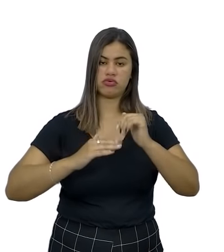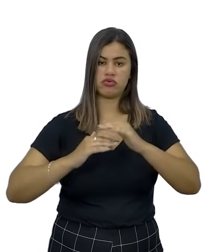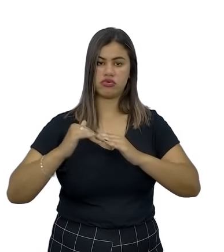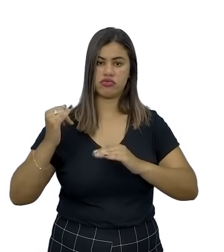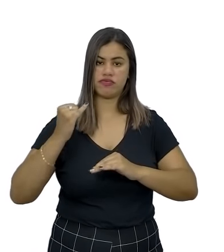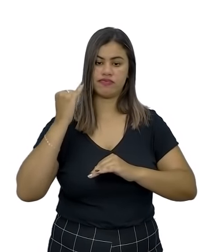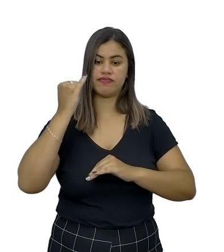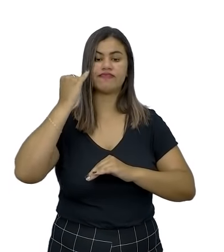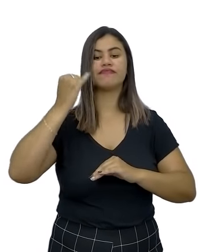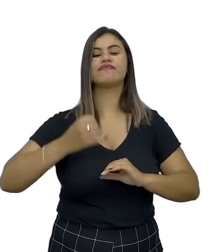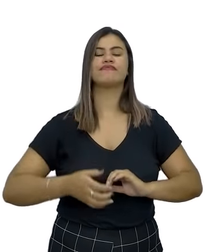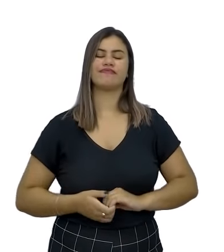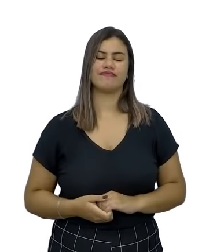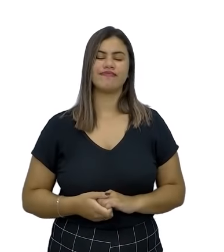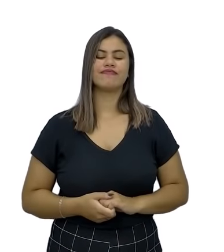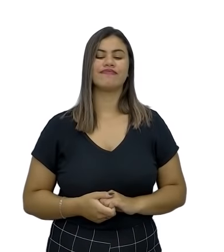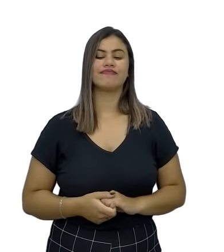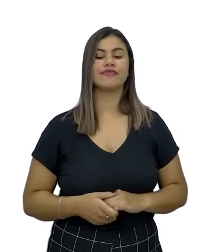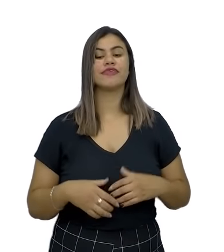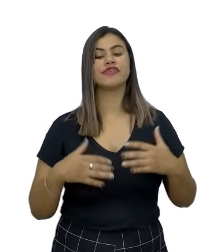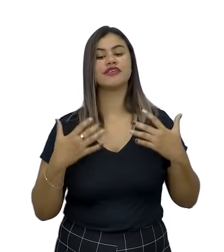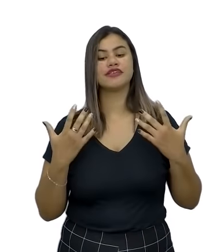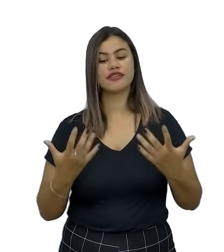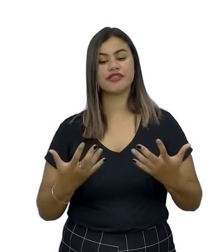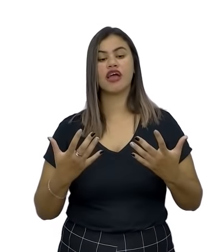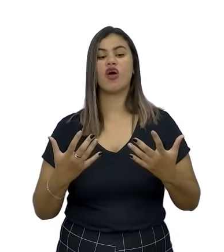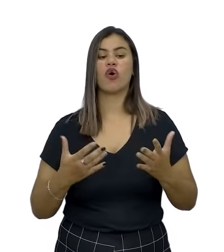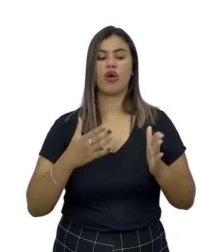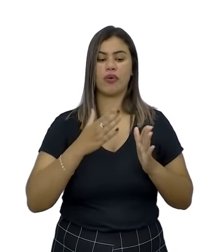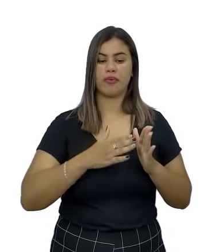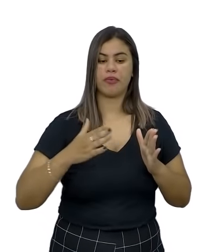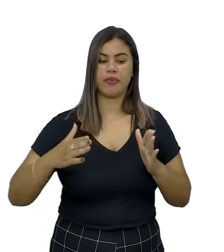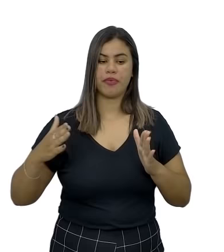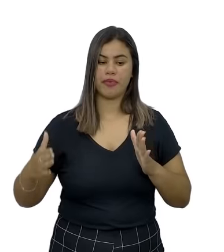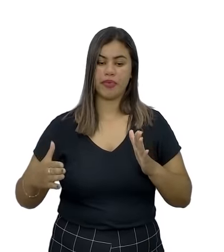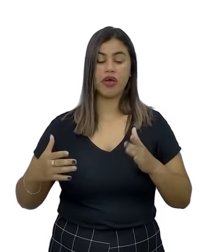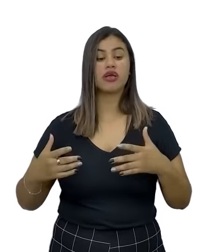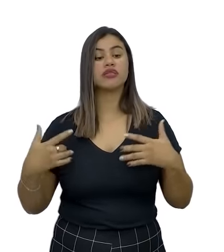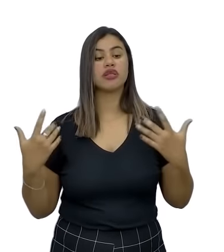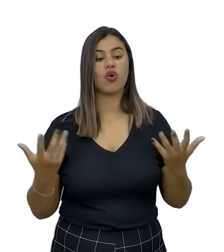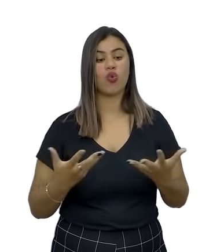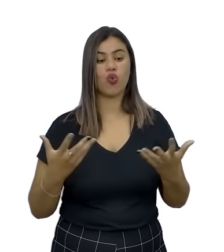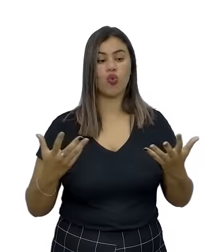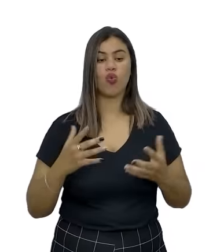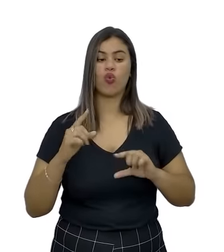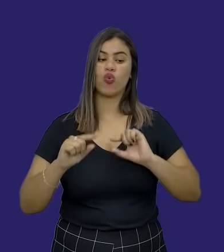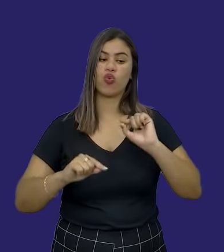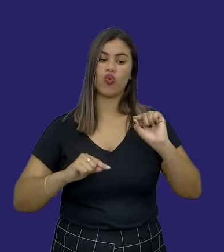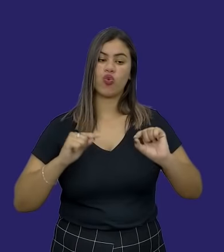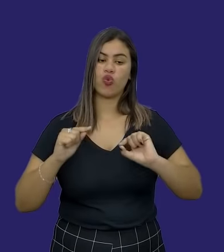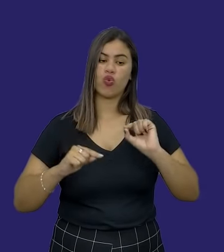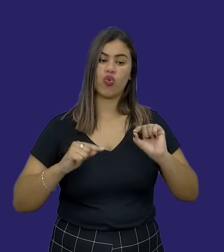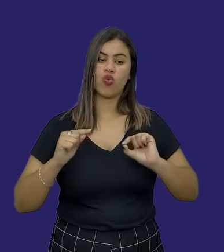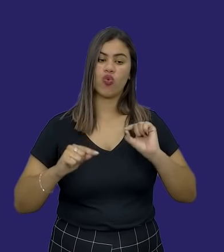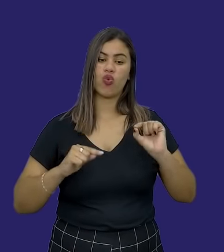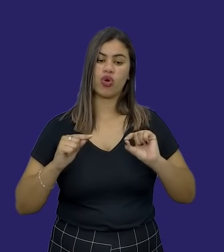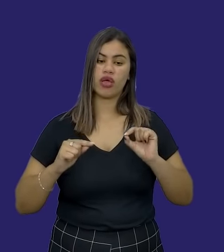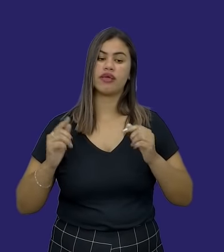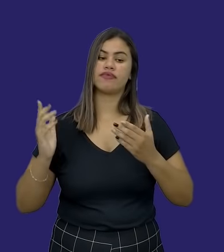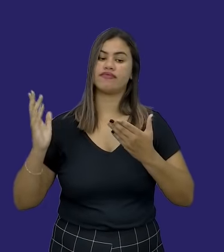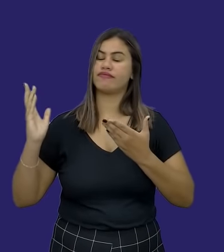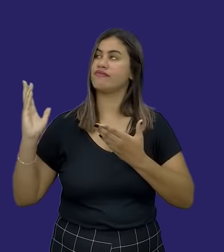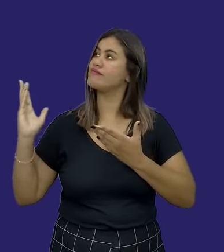de habilidades essenciais. Então, esse foi o nosso roteiro formativo. Então, para hoje, né, a gente vai trazer